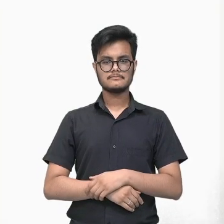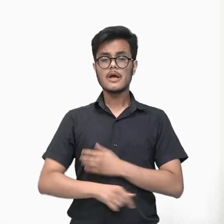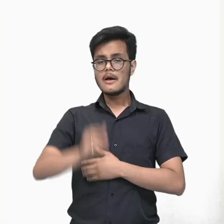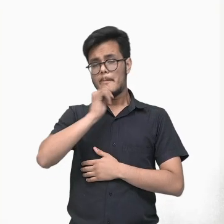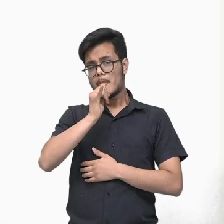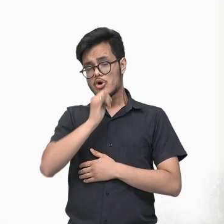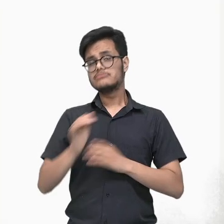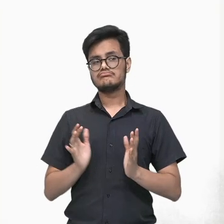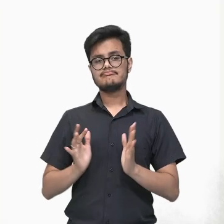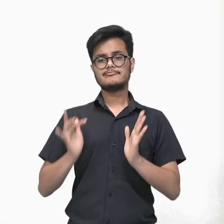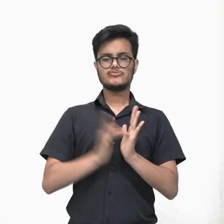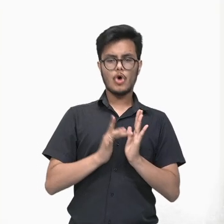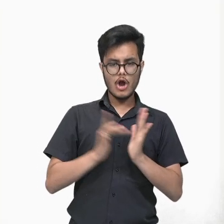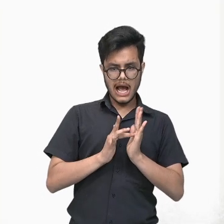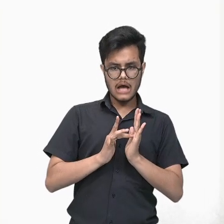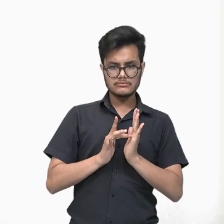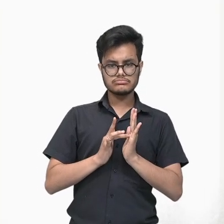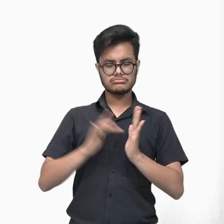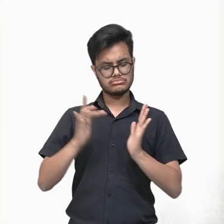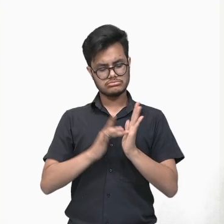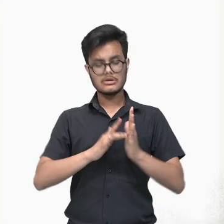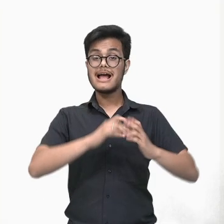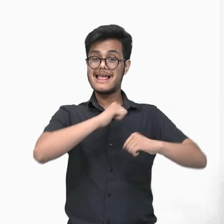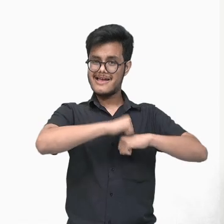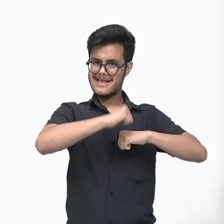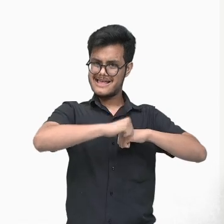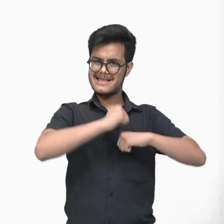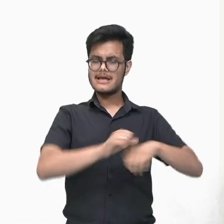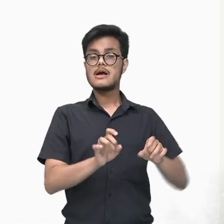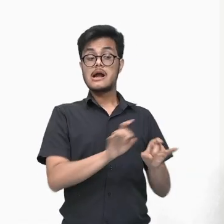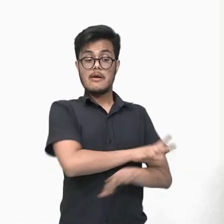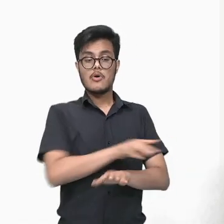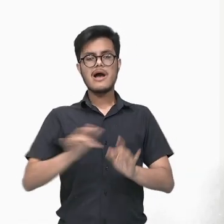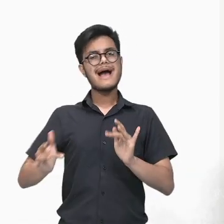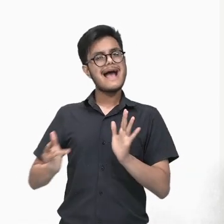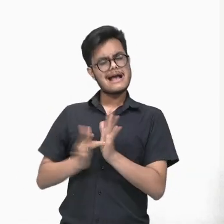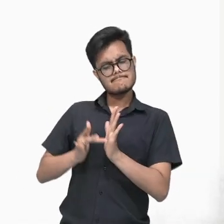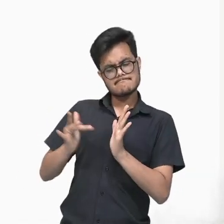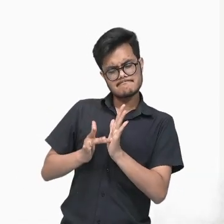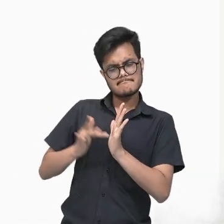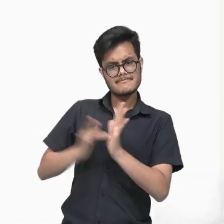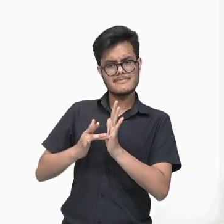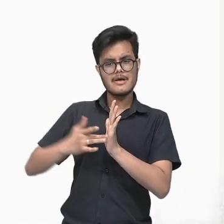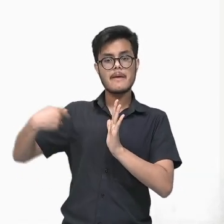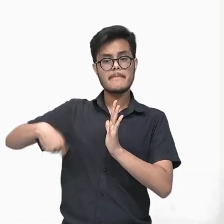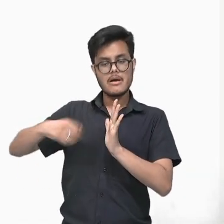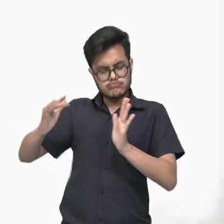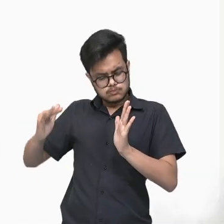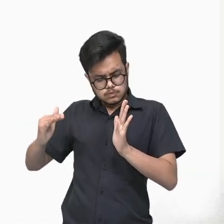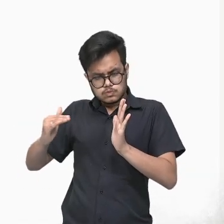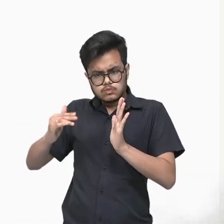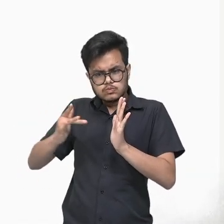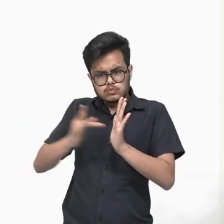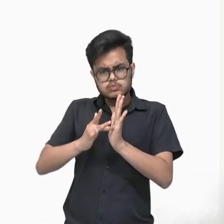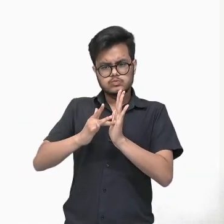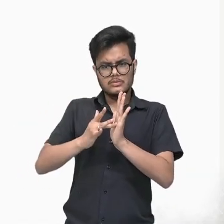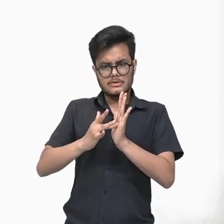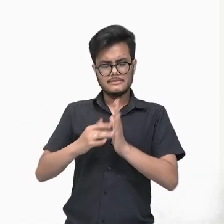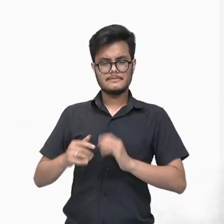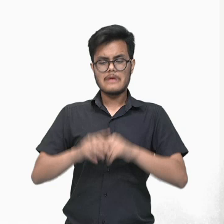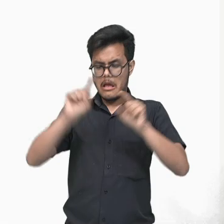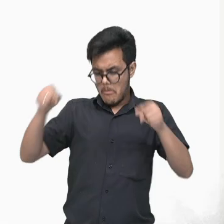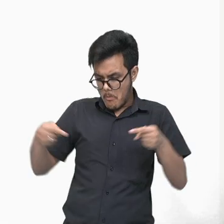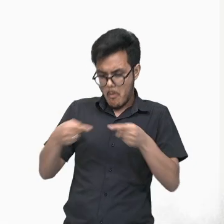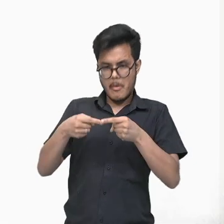nós fizemos o quê? Atritamos. Agora, no contato, você vai encostar esses corpos. Vejam,